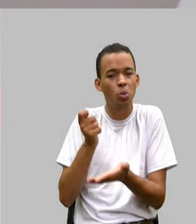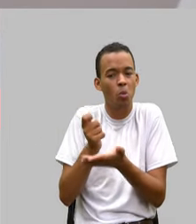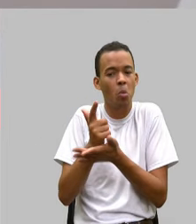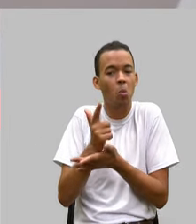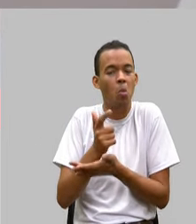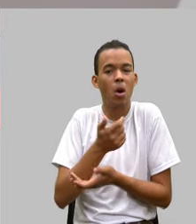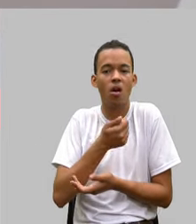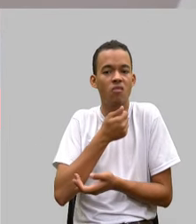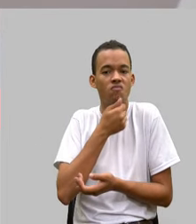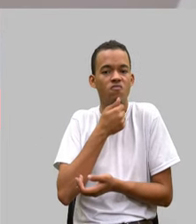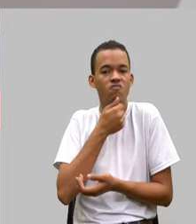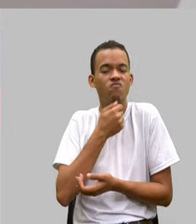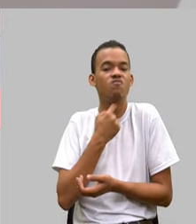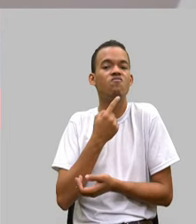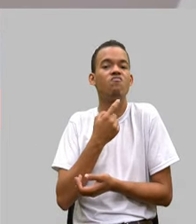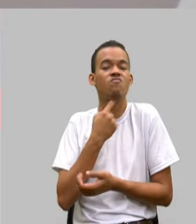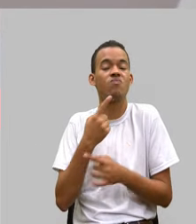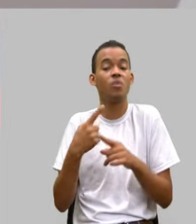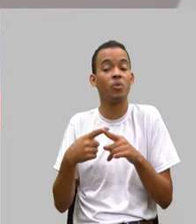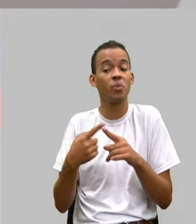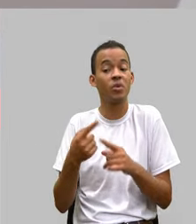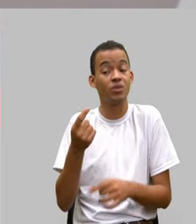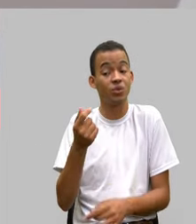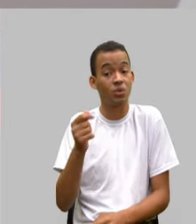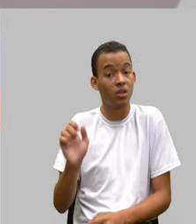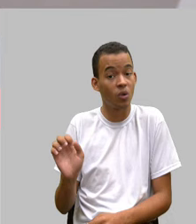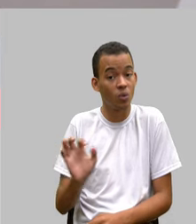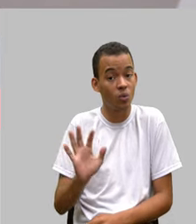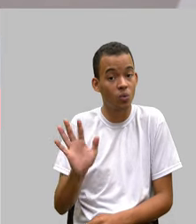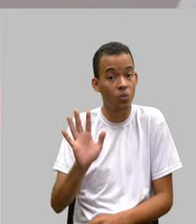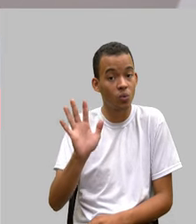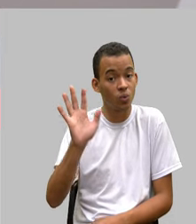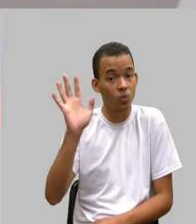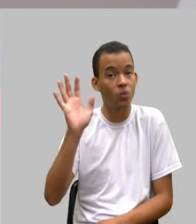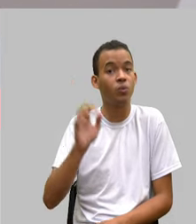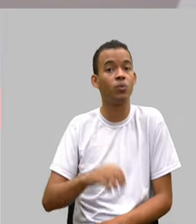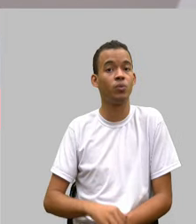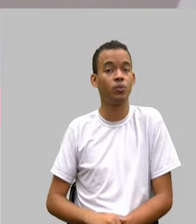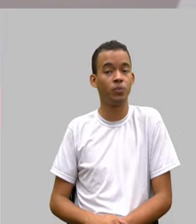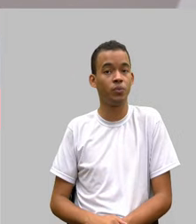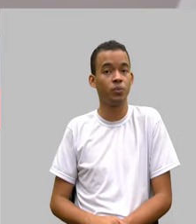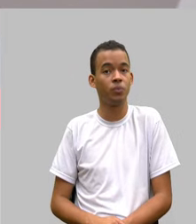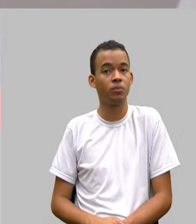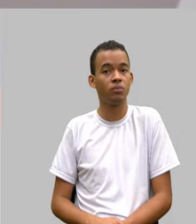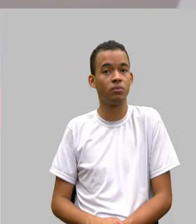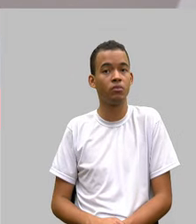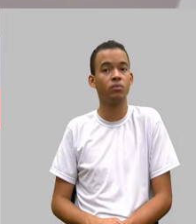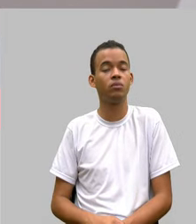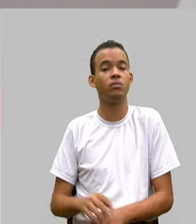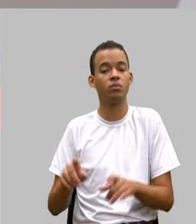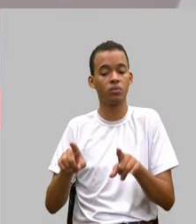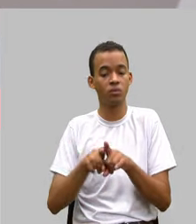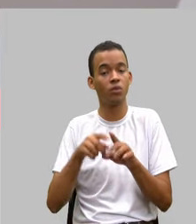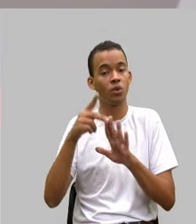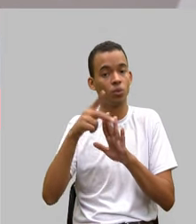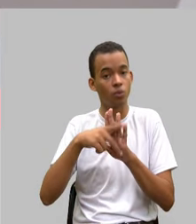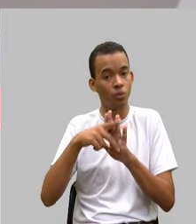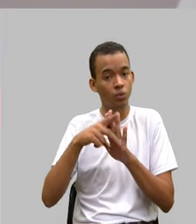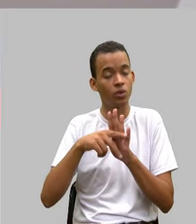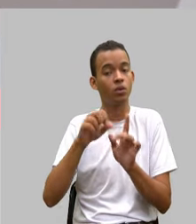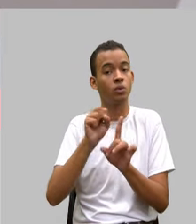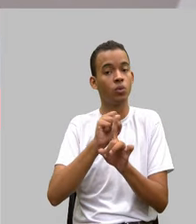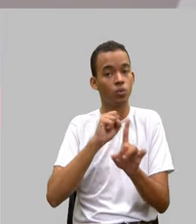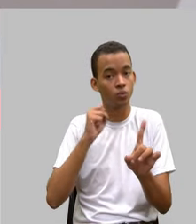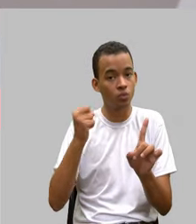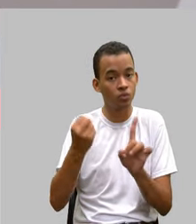farmácias que ainda é muito oneroso muito caro e inclusive né com projetos sociais de e